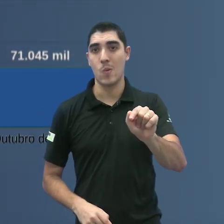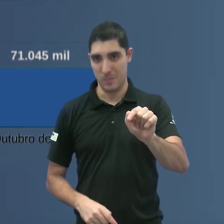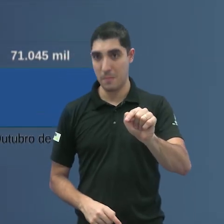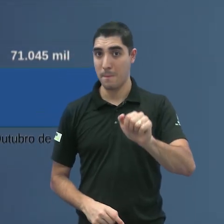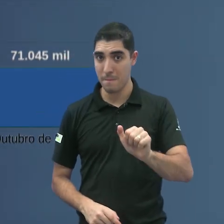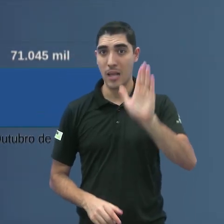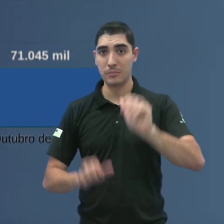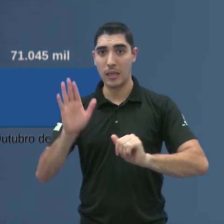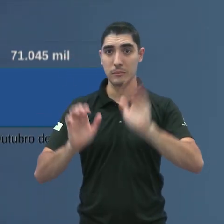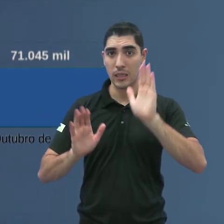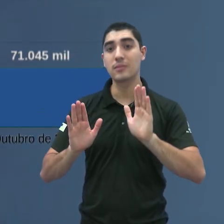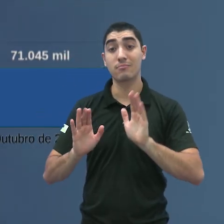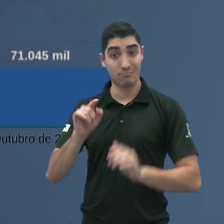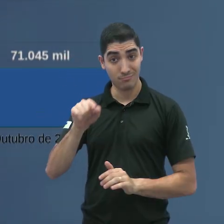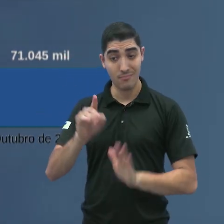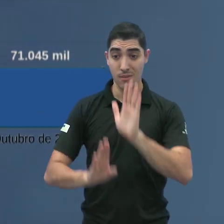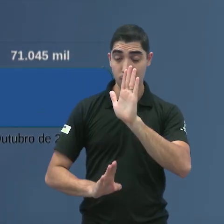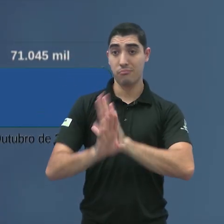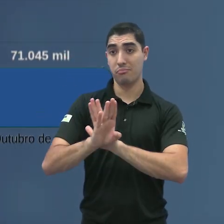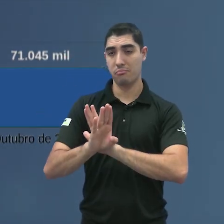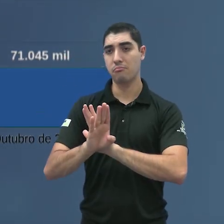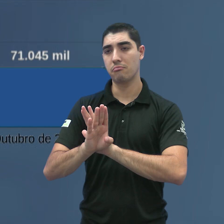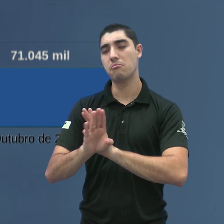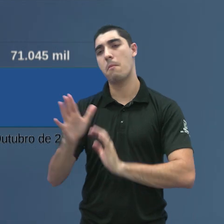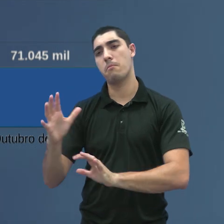71.045 motos, né? Um acréscimo de